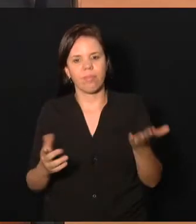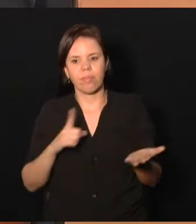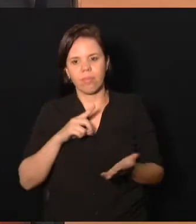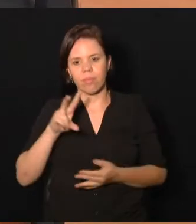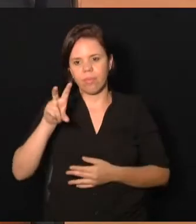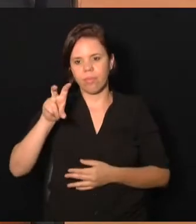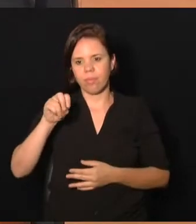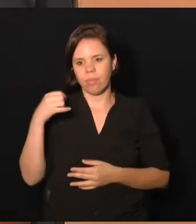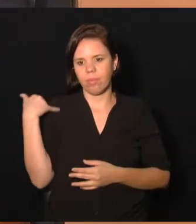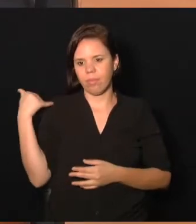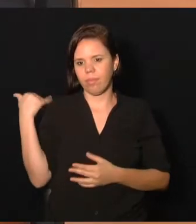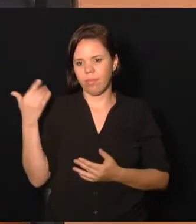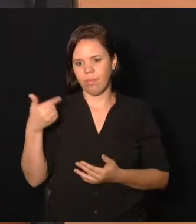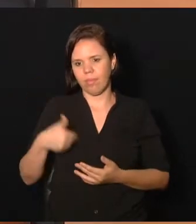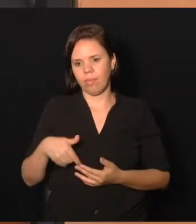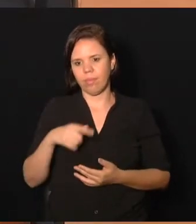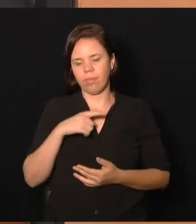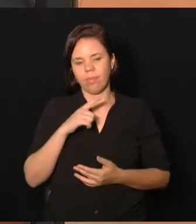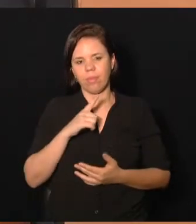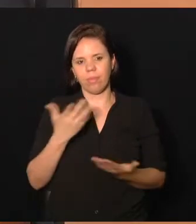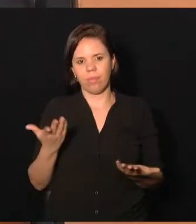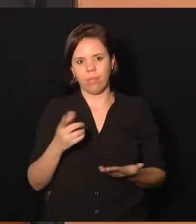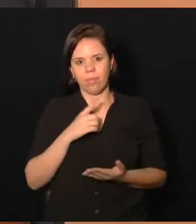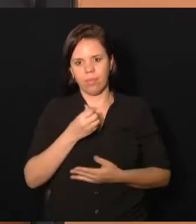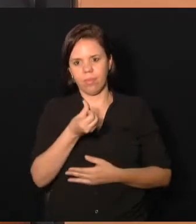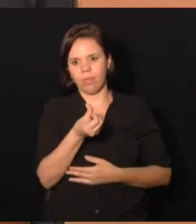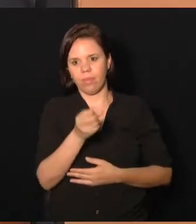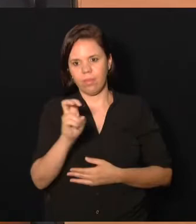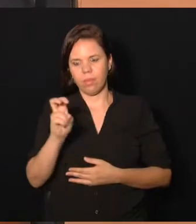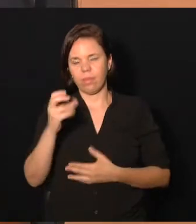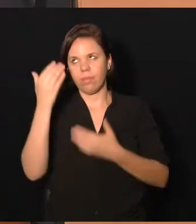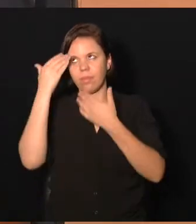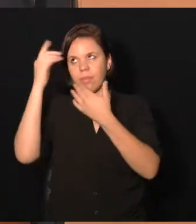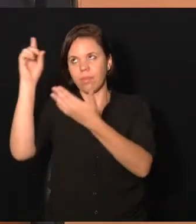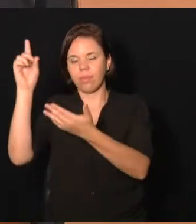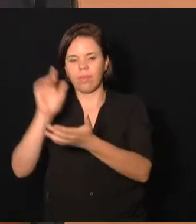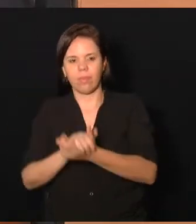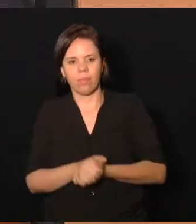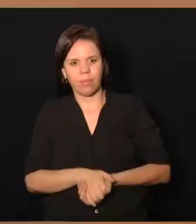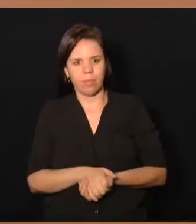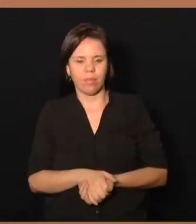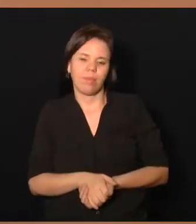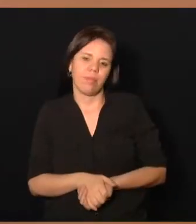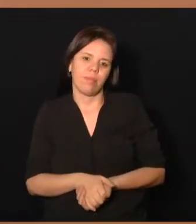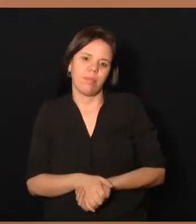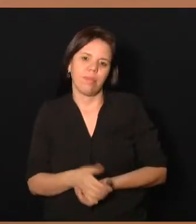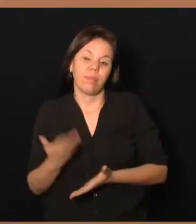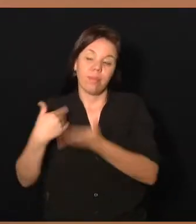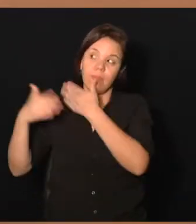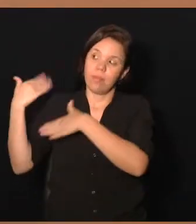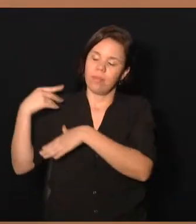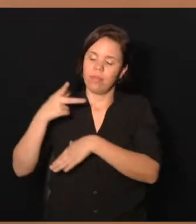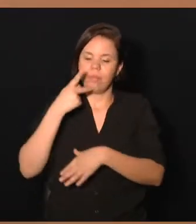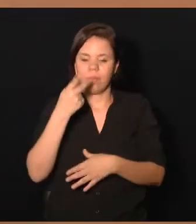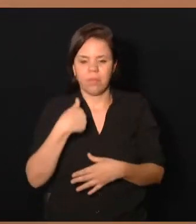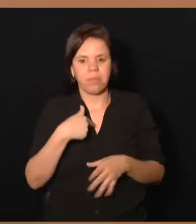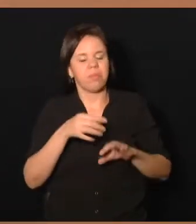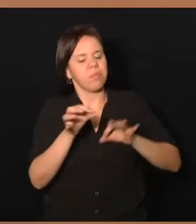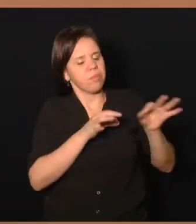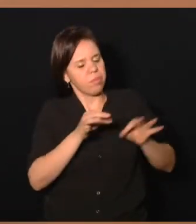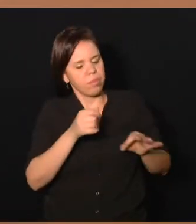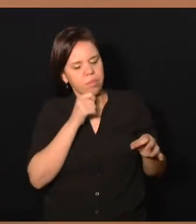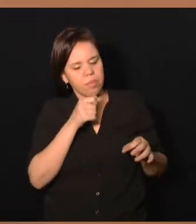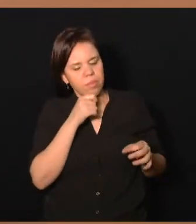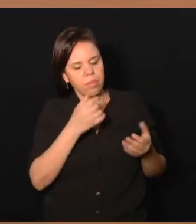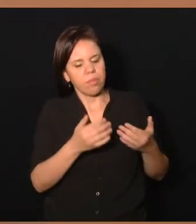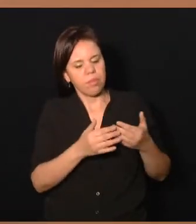50 anos e hoje eu estou com 65, graças a Deus. Então eu dizia sempre que eu estava preparando um